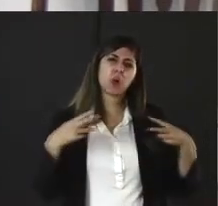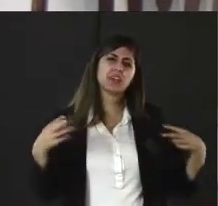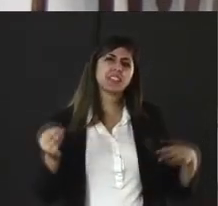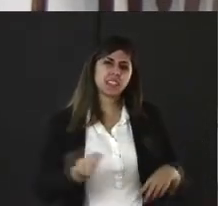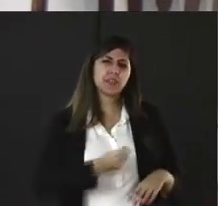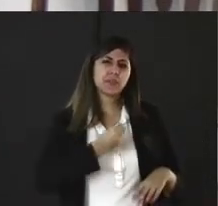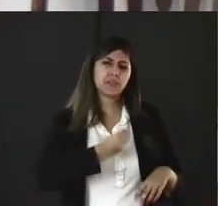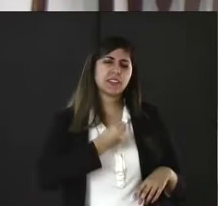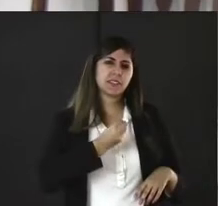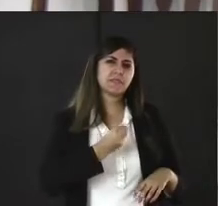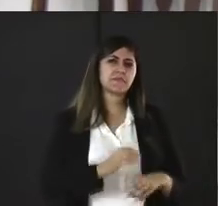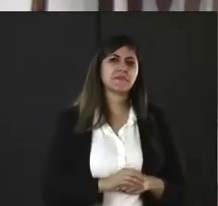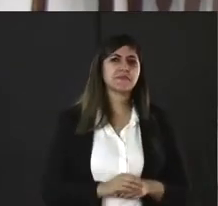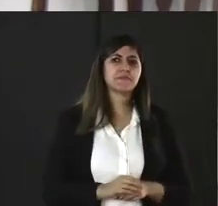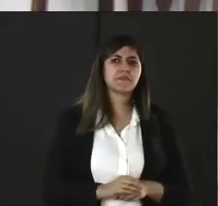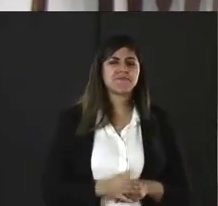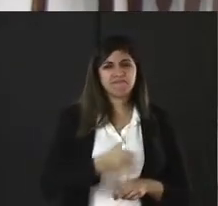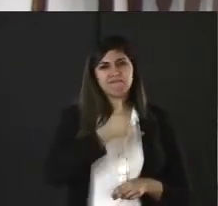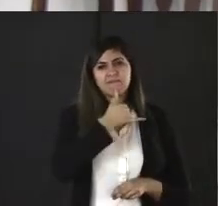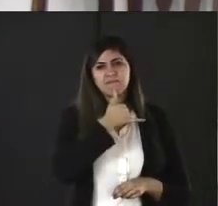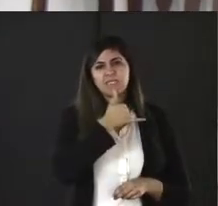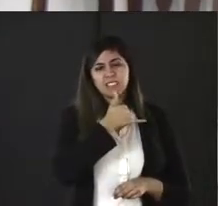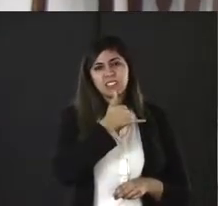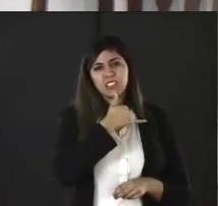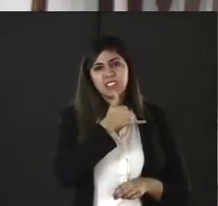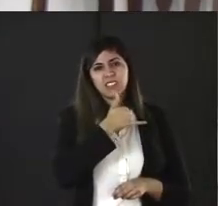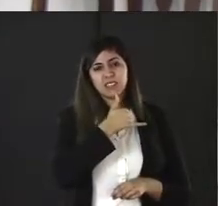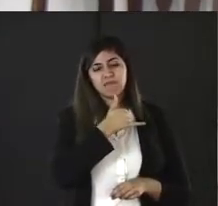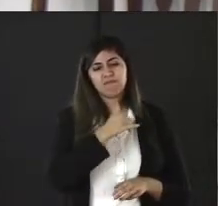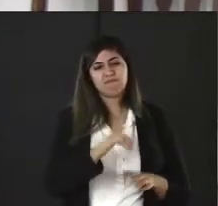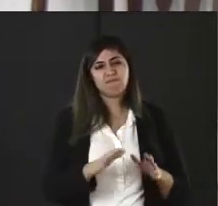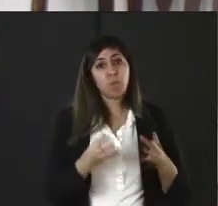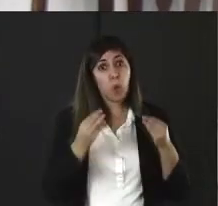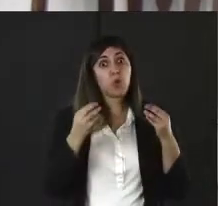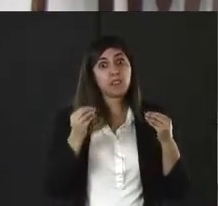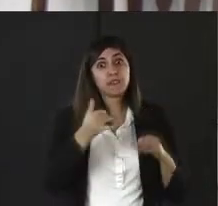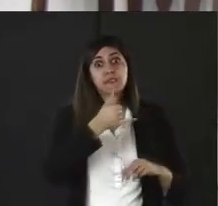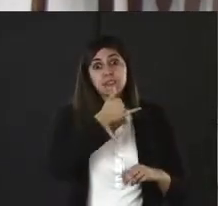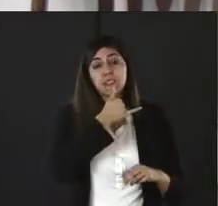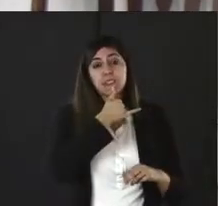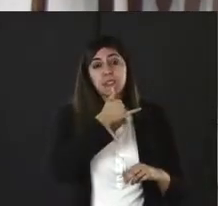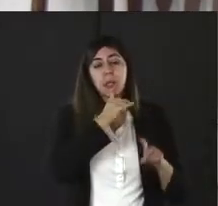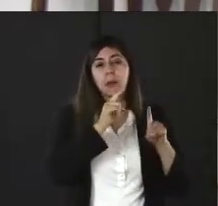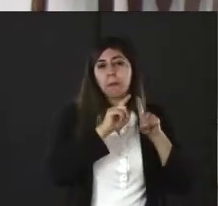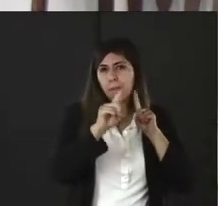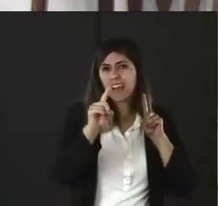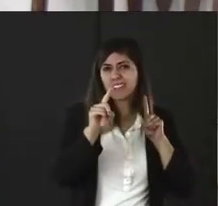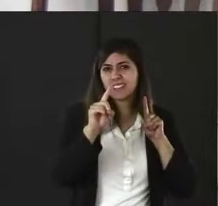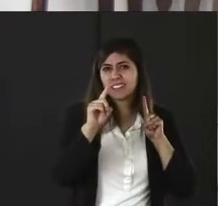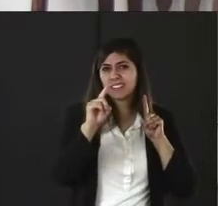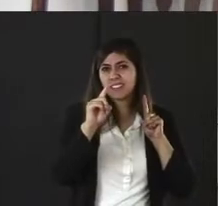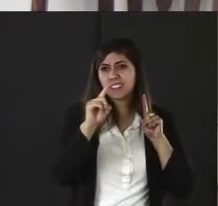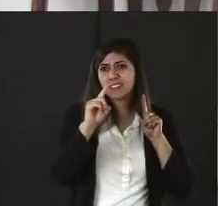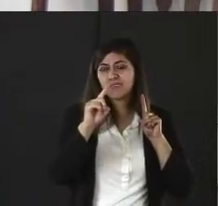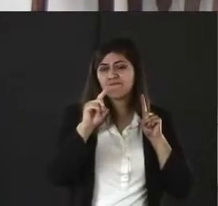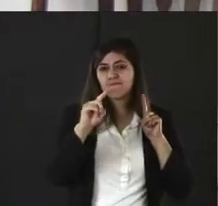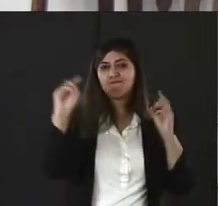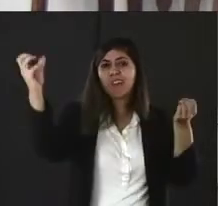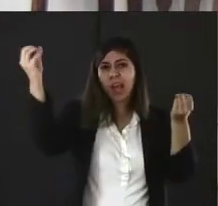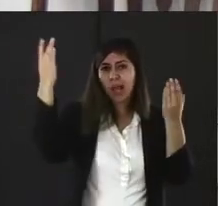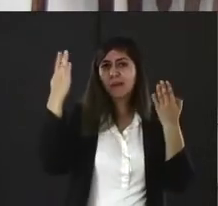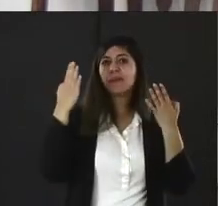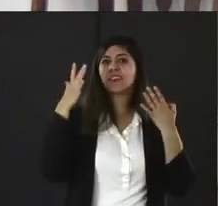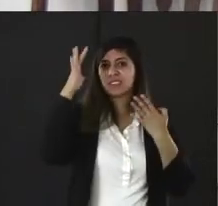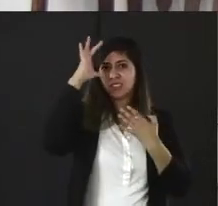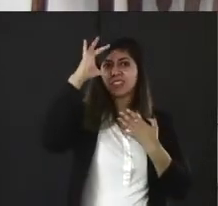vida aqui era um ambiente de tristeza possível grande tristeza a providência de deus pode transformar a